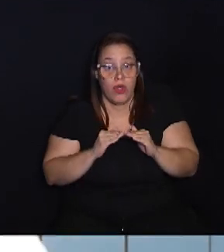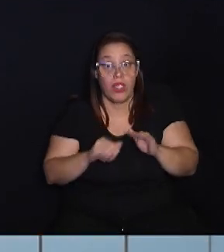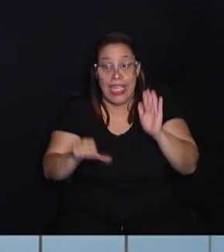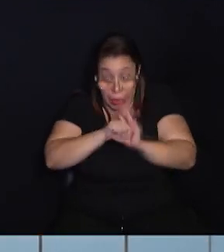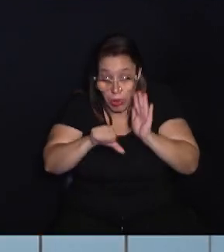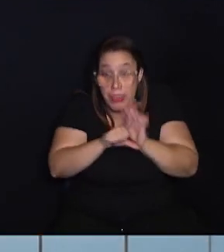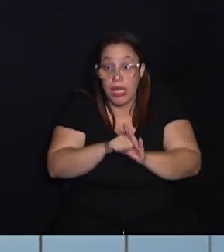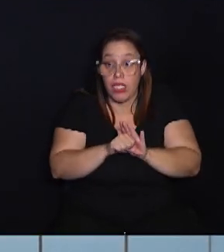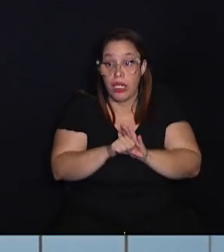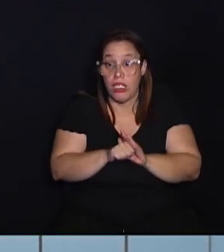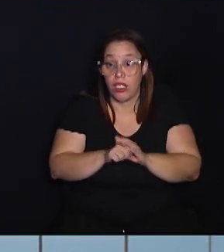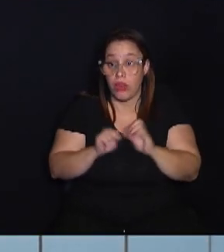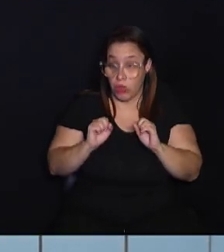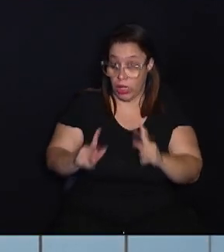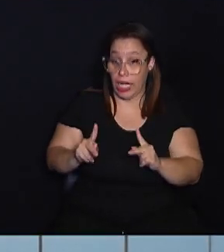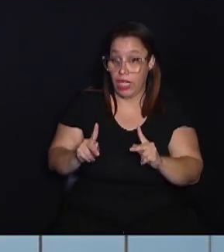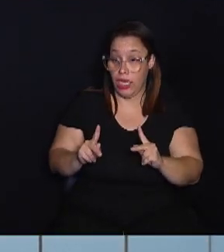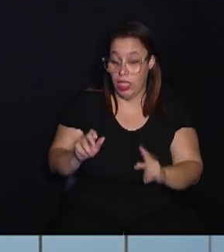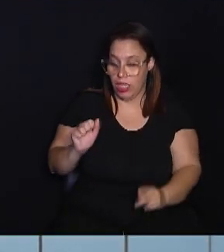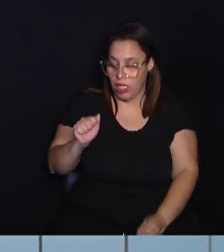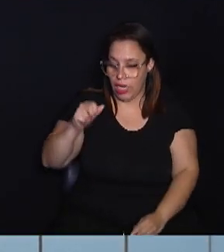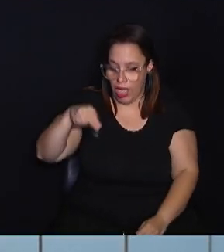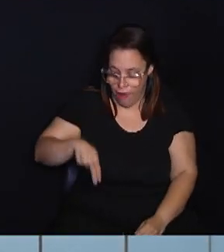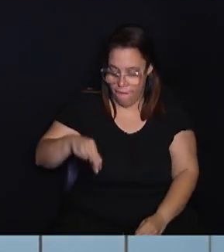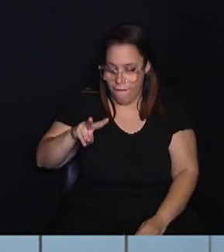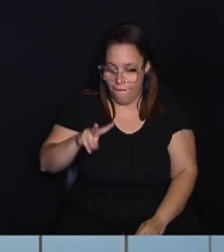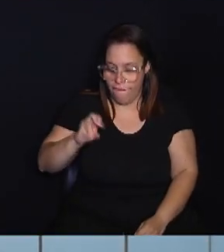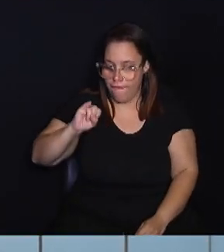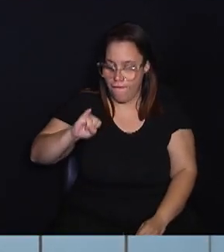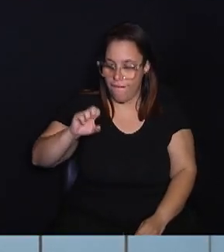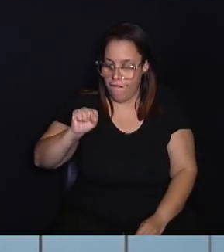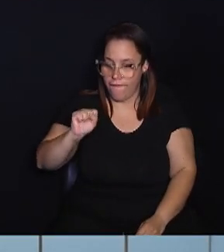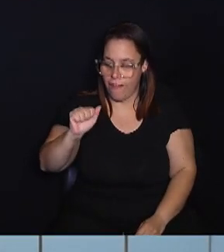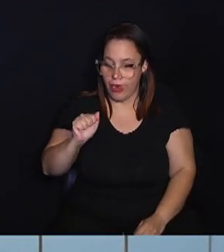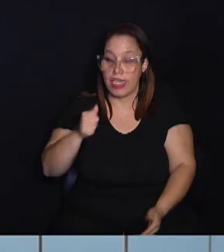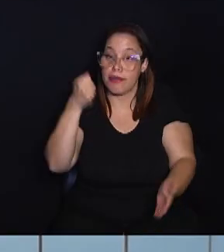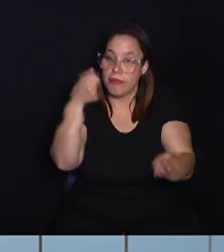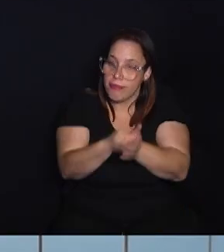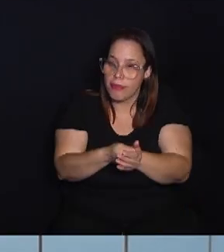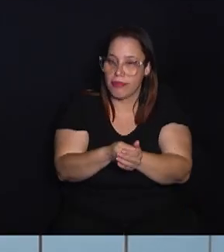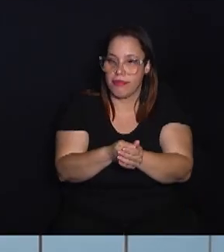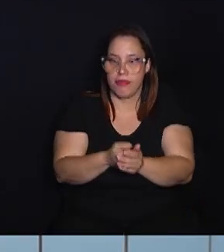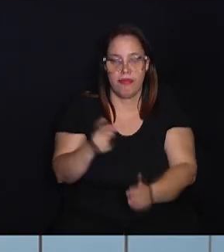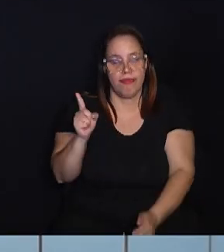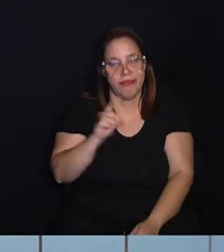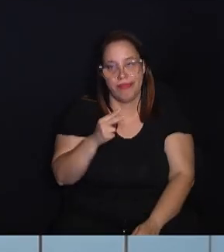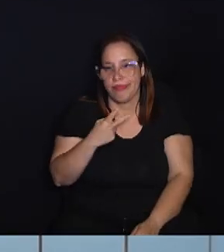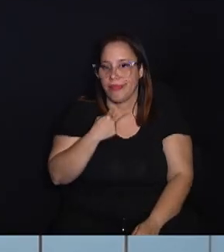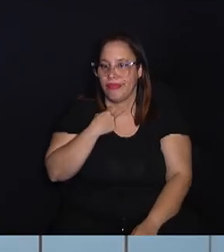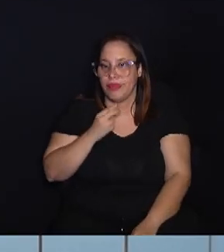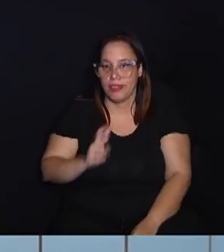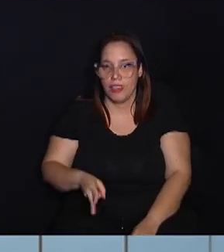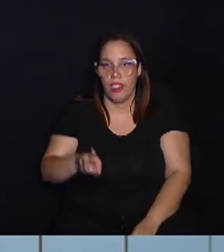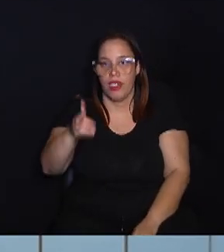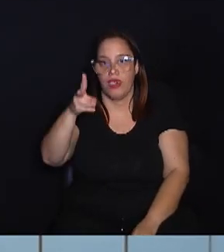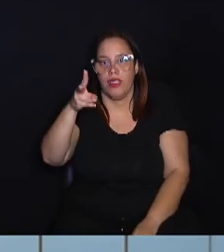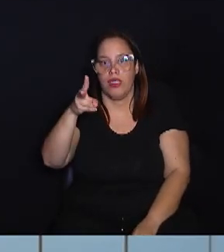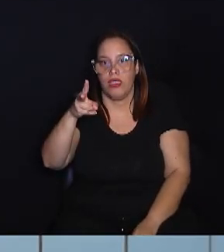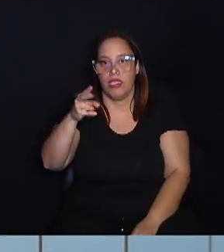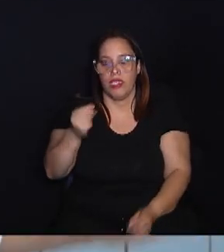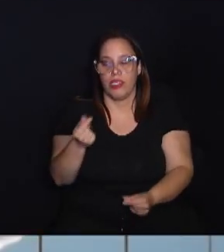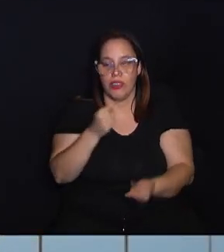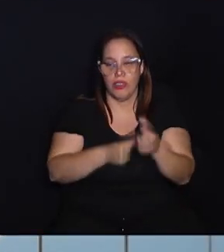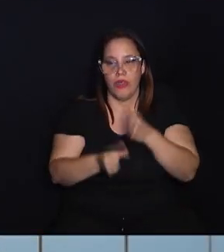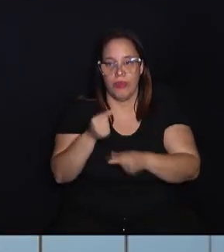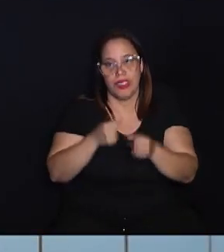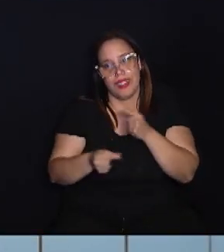proibir. Tem que proibir. Eu acho que a Anvisa reafirmou isso. E não podemos levar essa questão para a questão econômica.